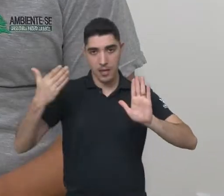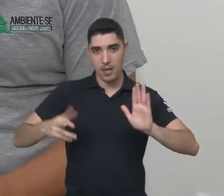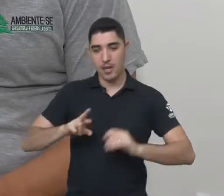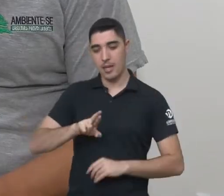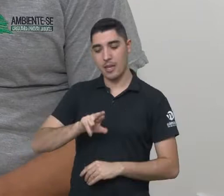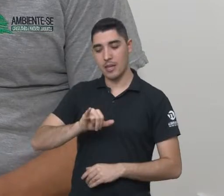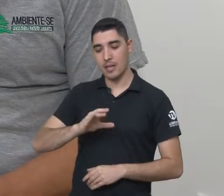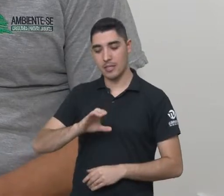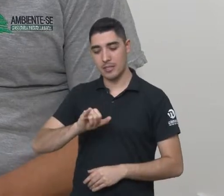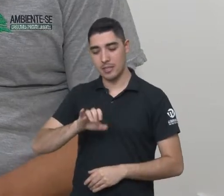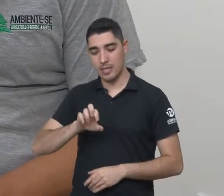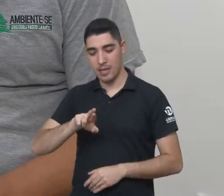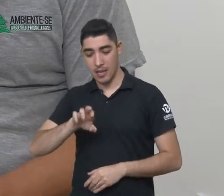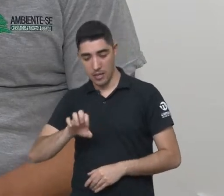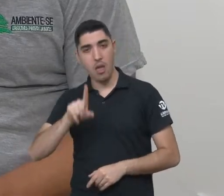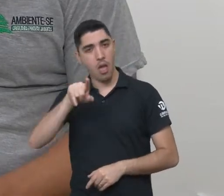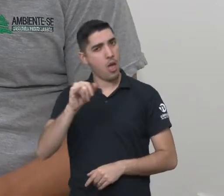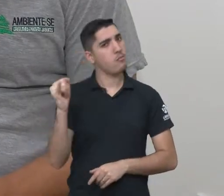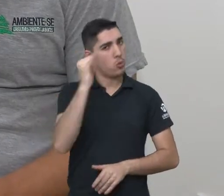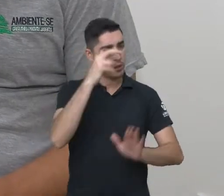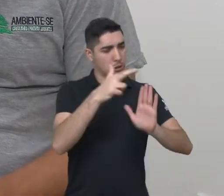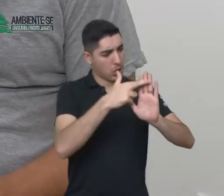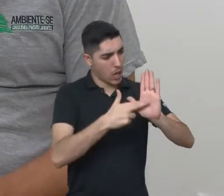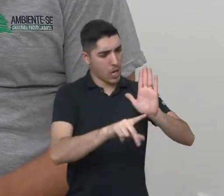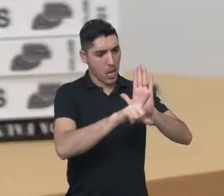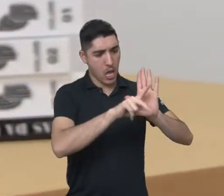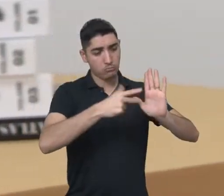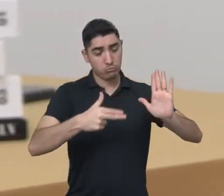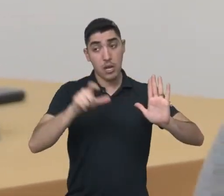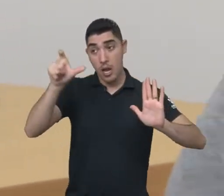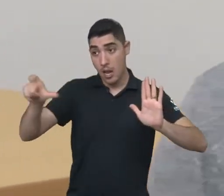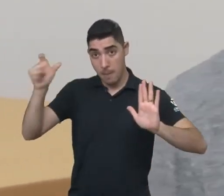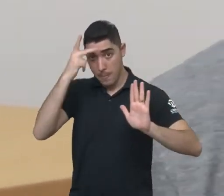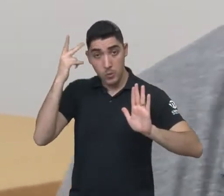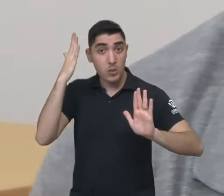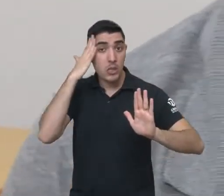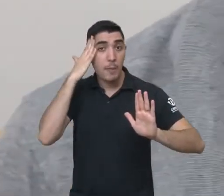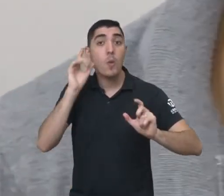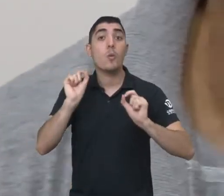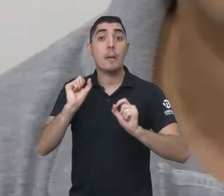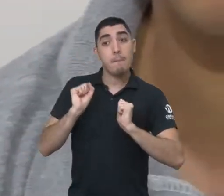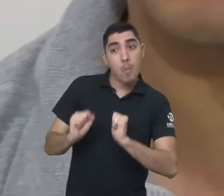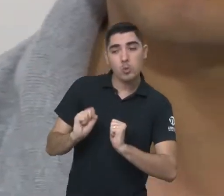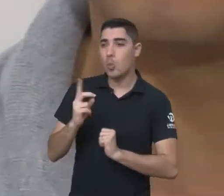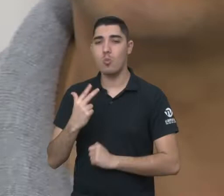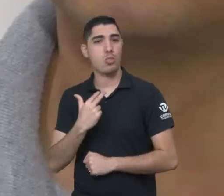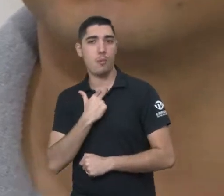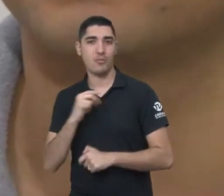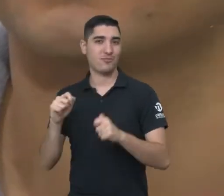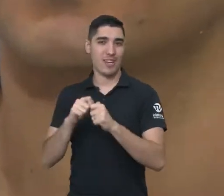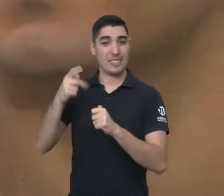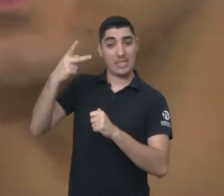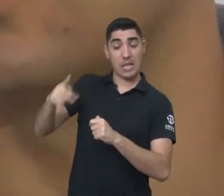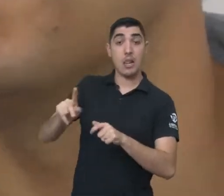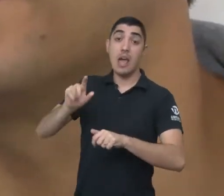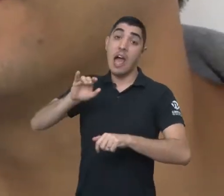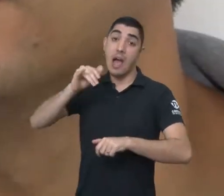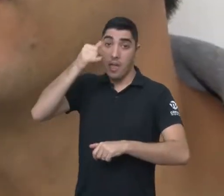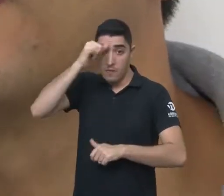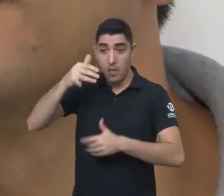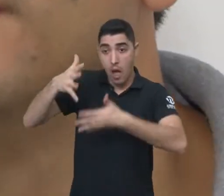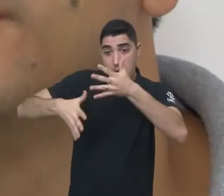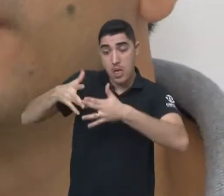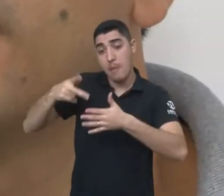Regras que, de acordo com Ricieri, são importantes para a cidade, bem como para o empreendedor saber o que pode fazer para construir o